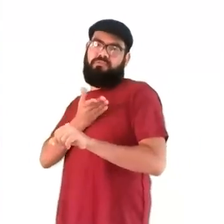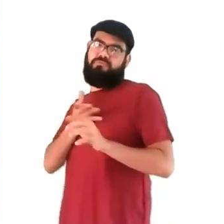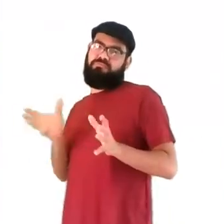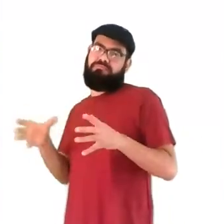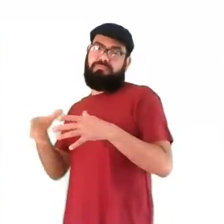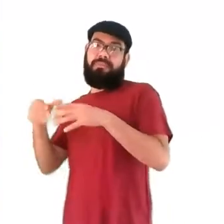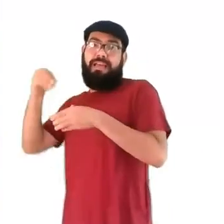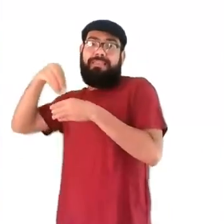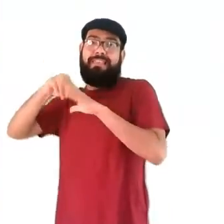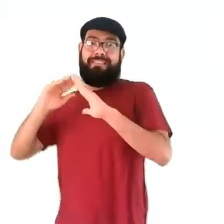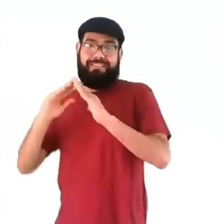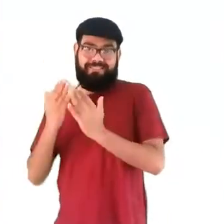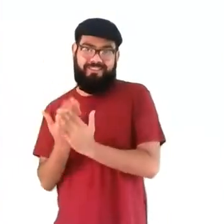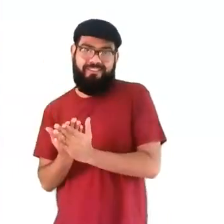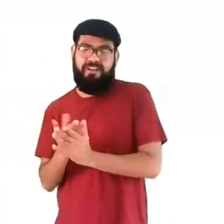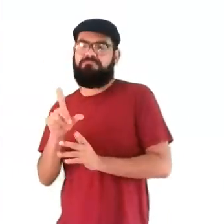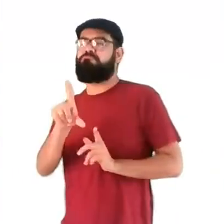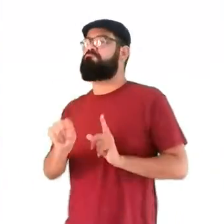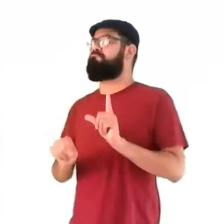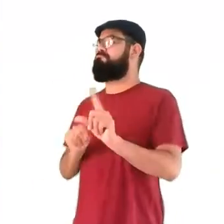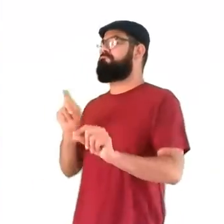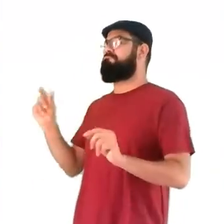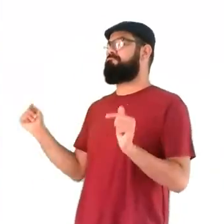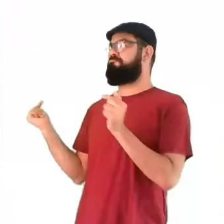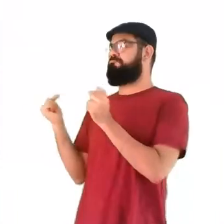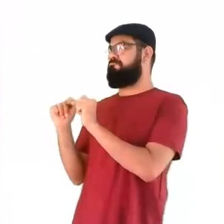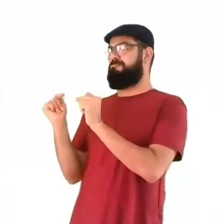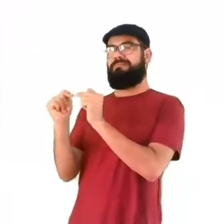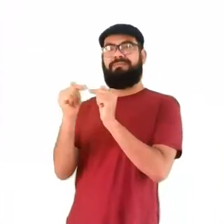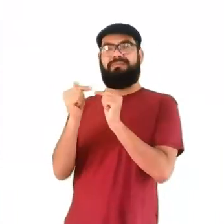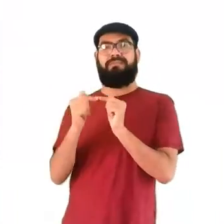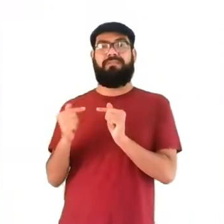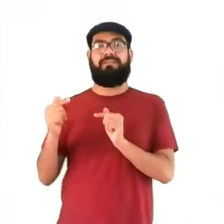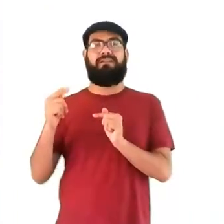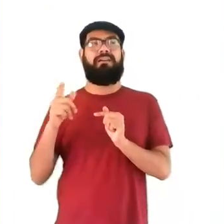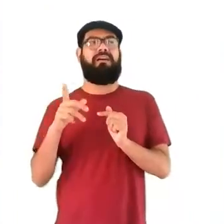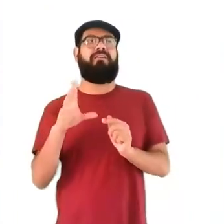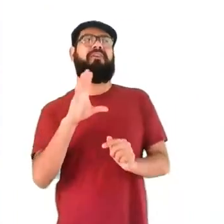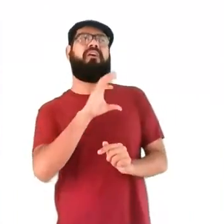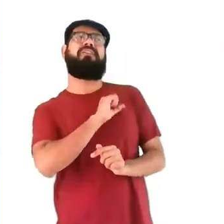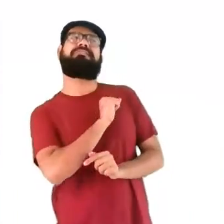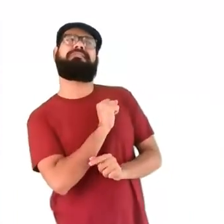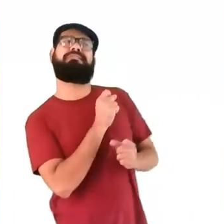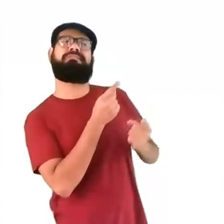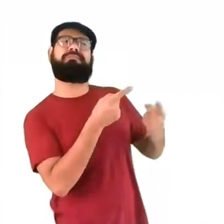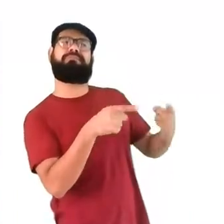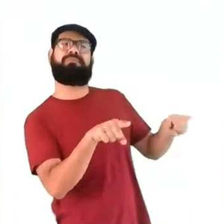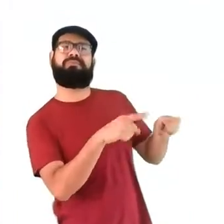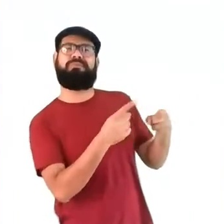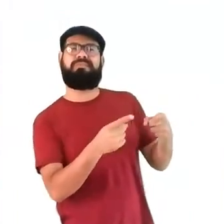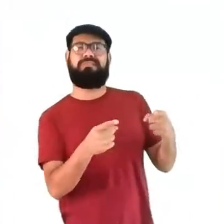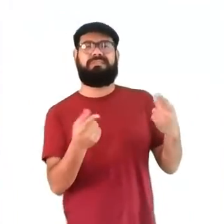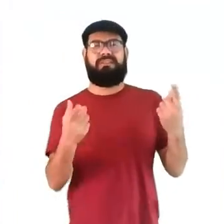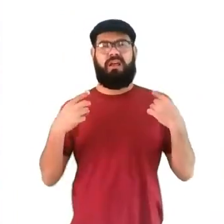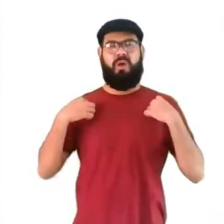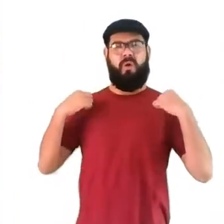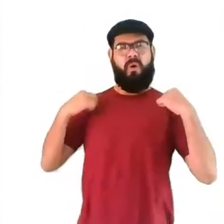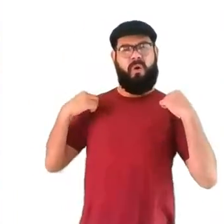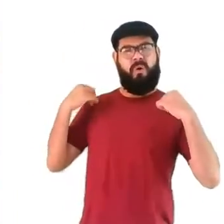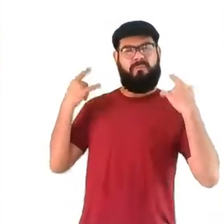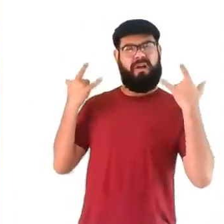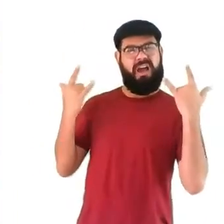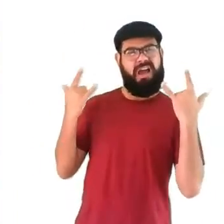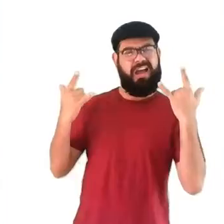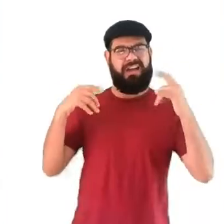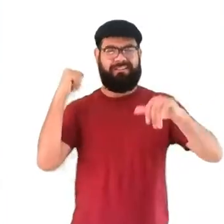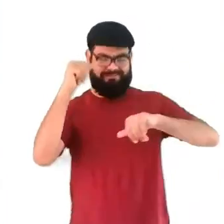gostando de outras músicas, outros estilos de roupa. Então vai tendo aí uma transformação,